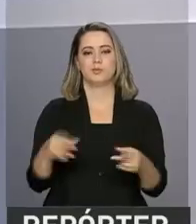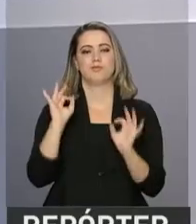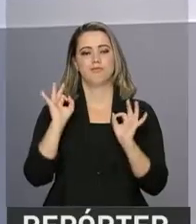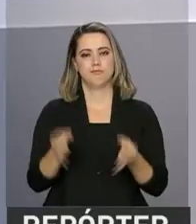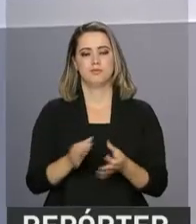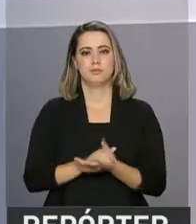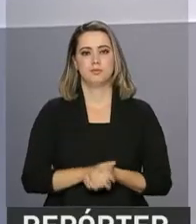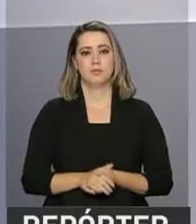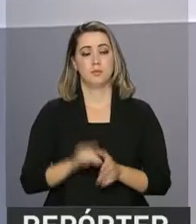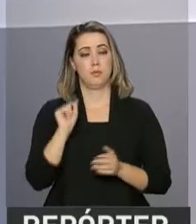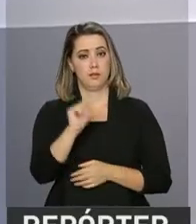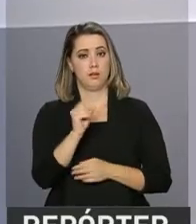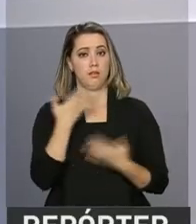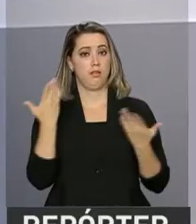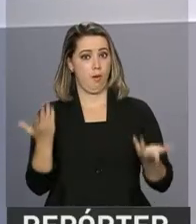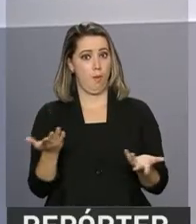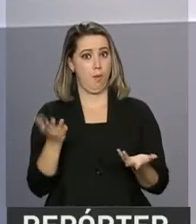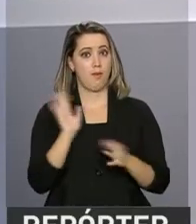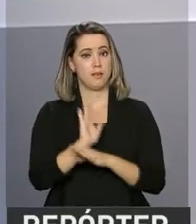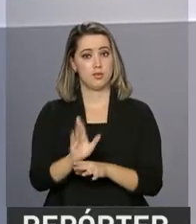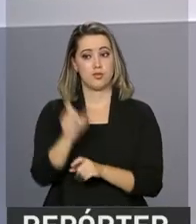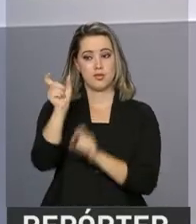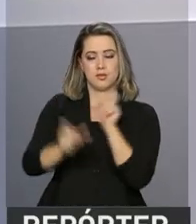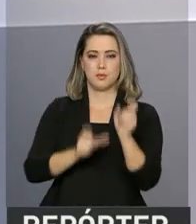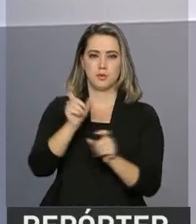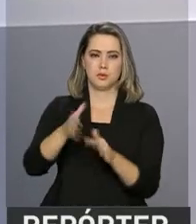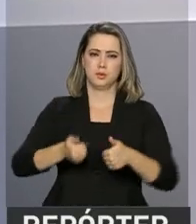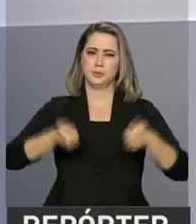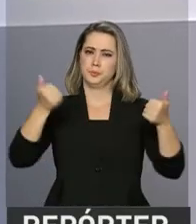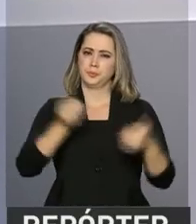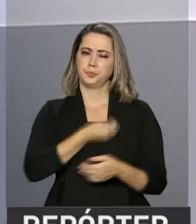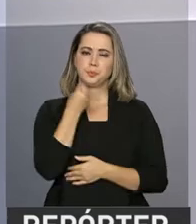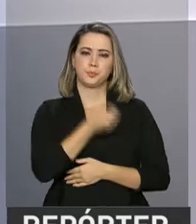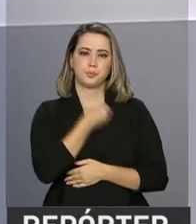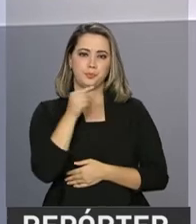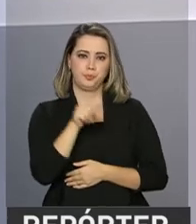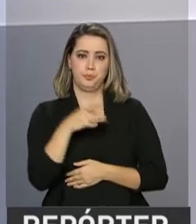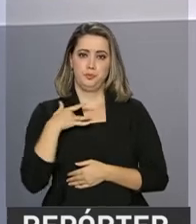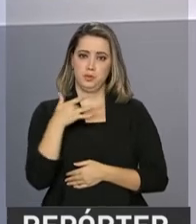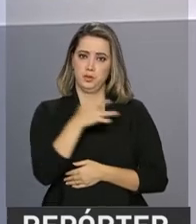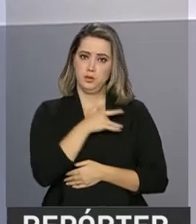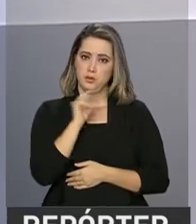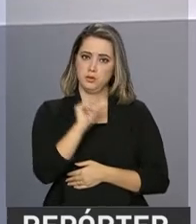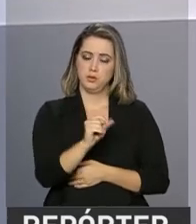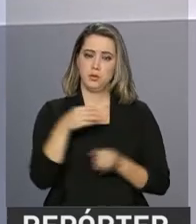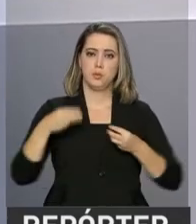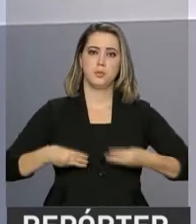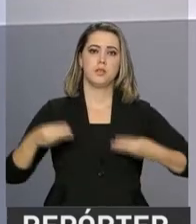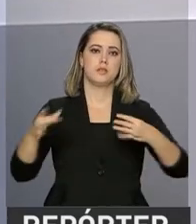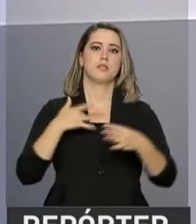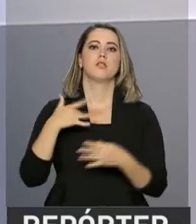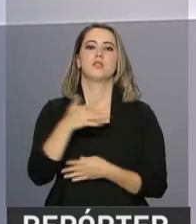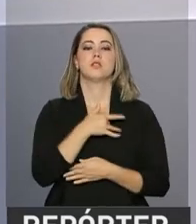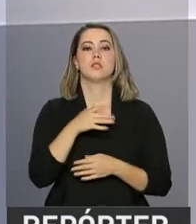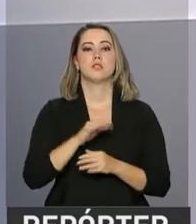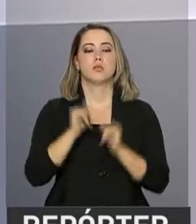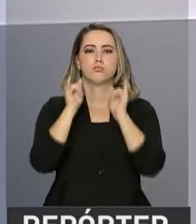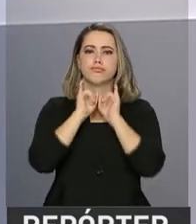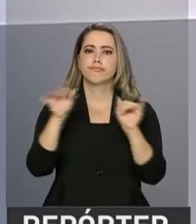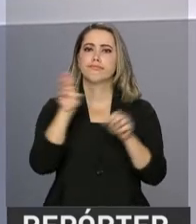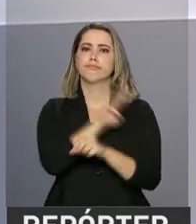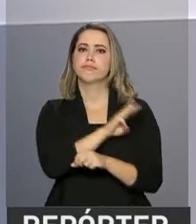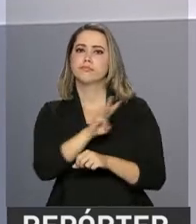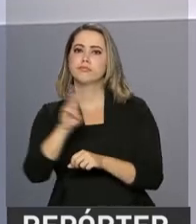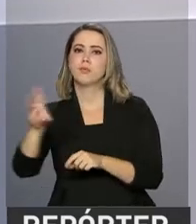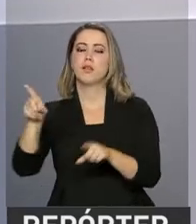é para ajudar os brasileiros a terem hábitos mais saudáveis o ministério da saúde lançou uma página na internet com